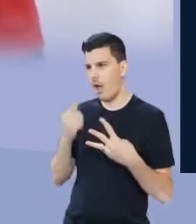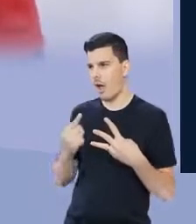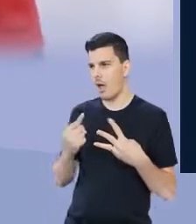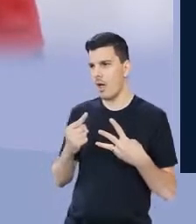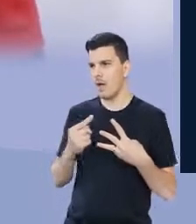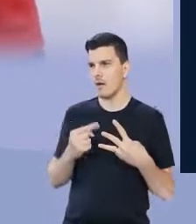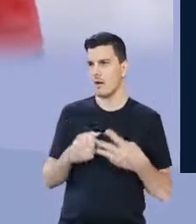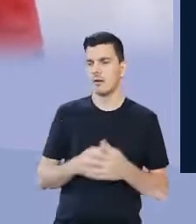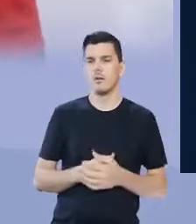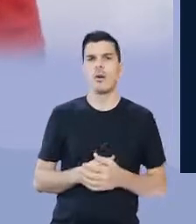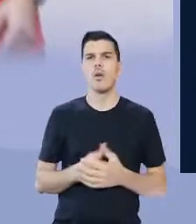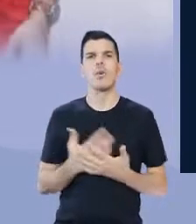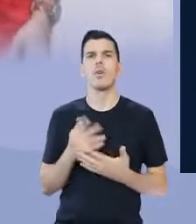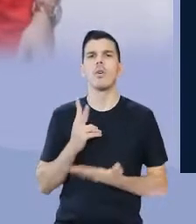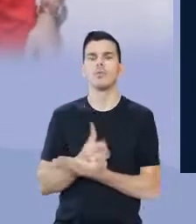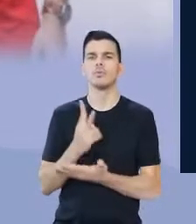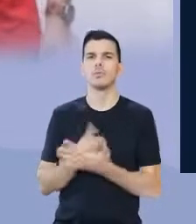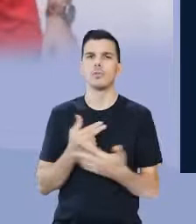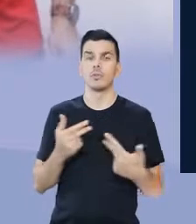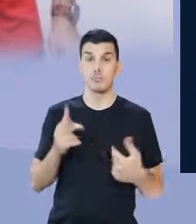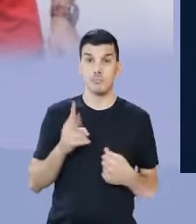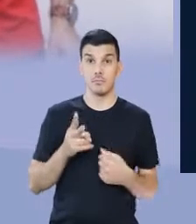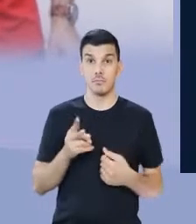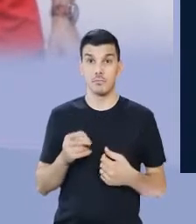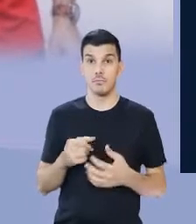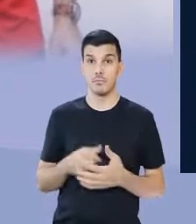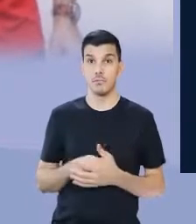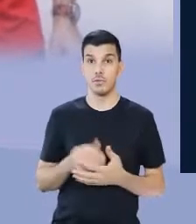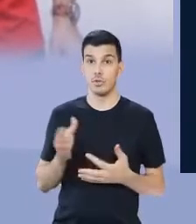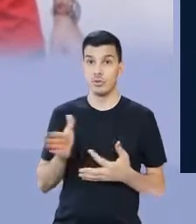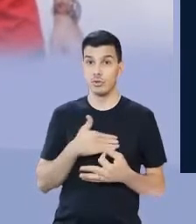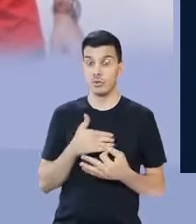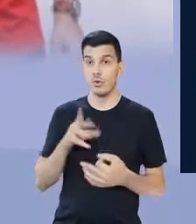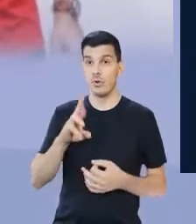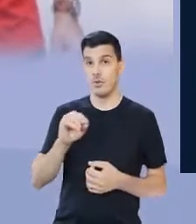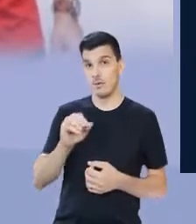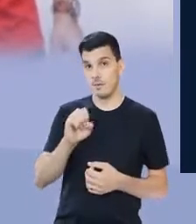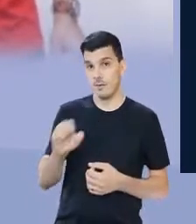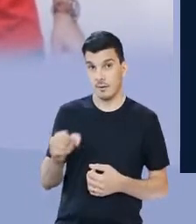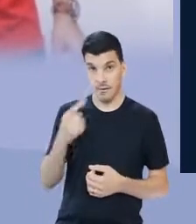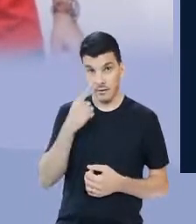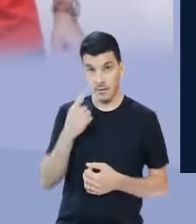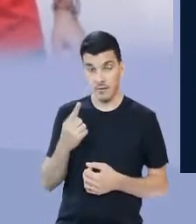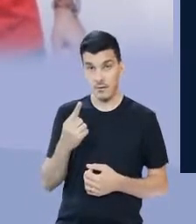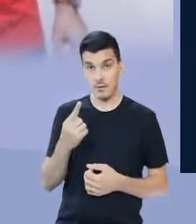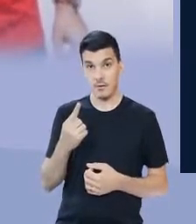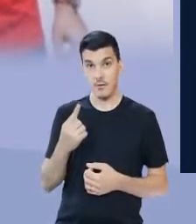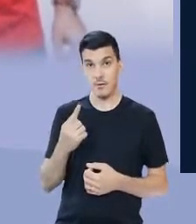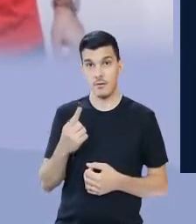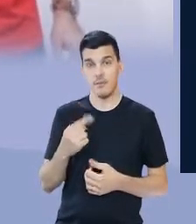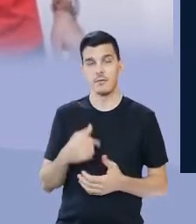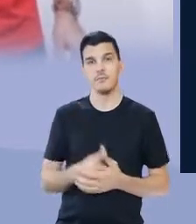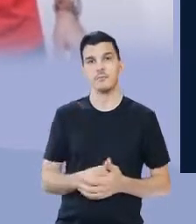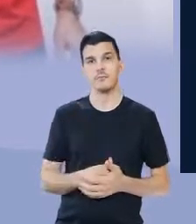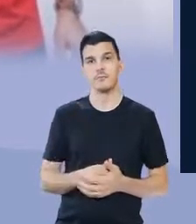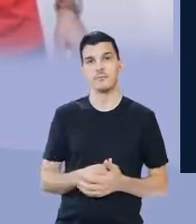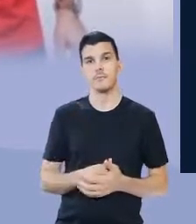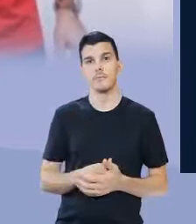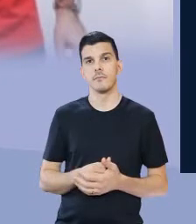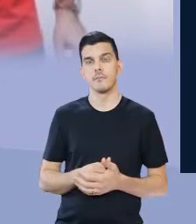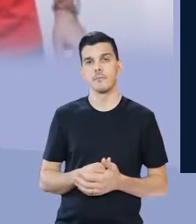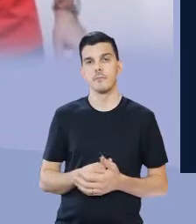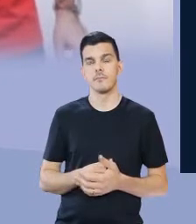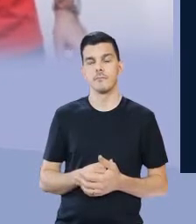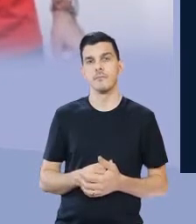mesma coisa? Corta o rose. O rose é o passado do verbo rise, de aumentar. É